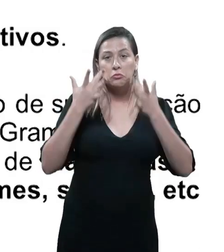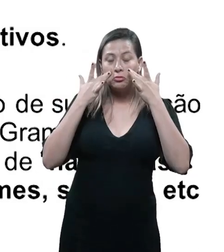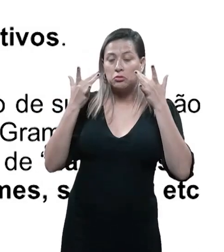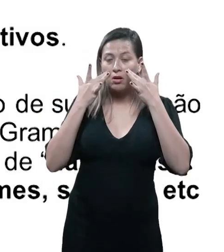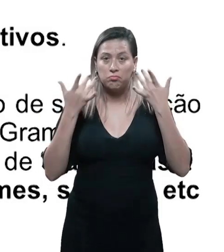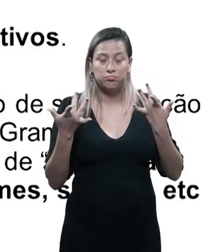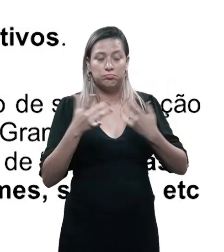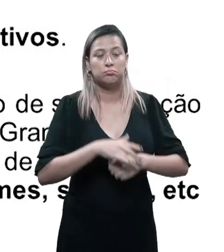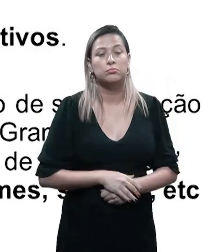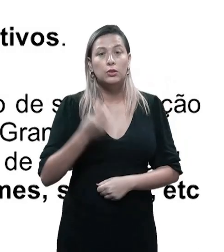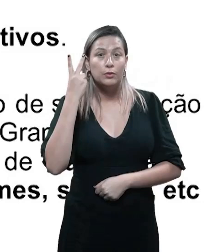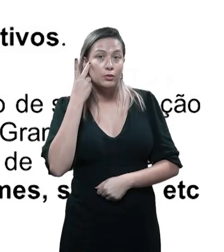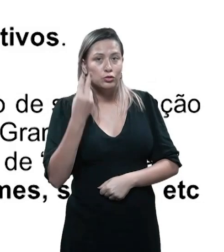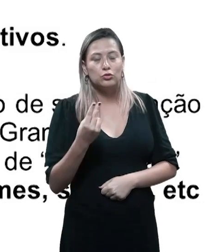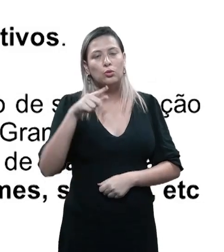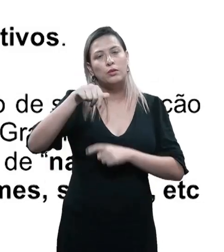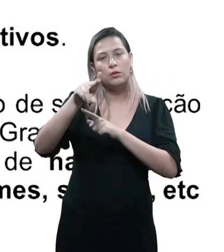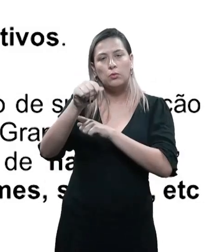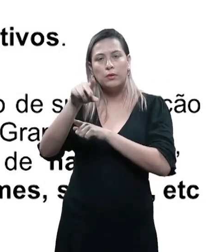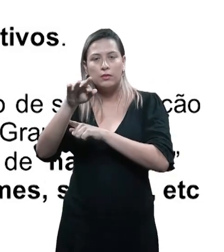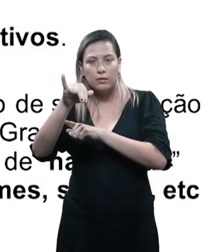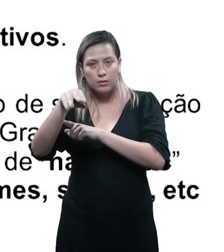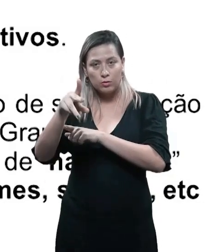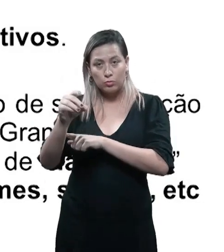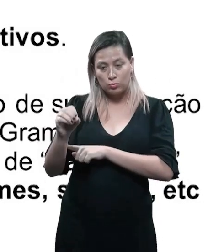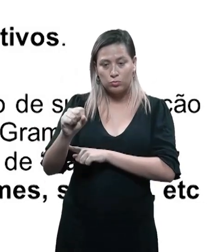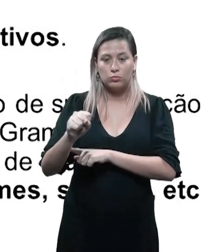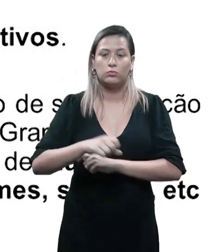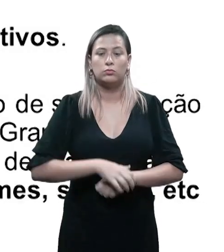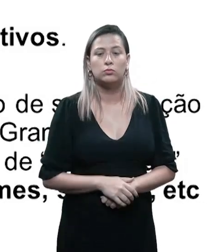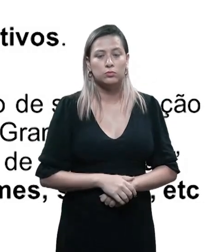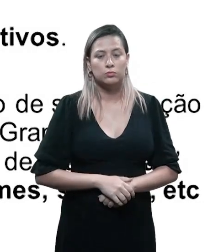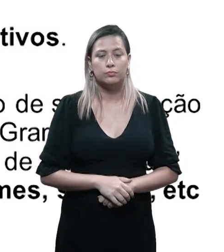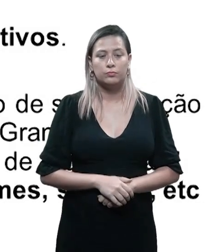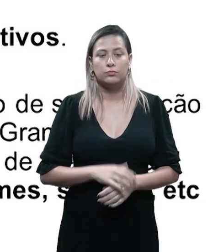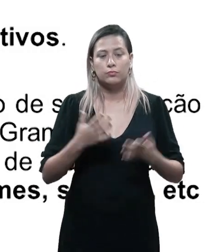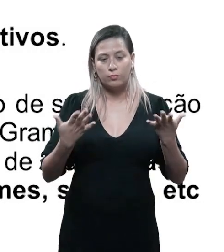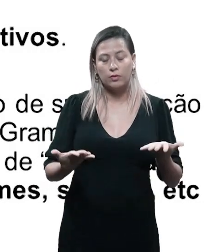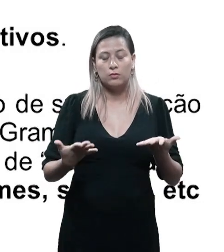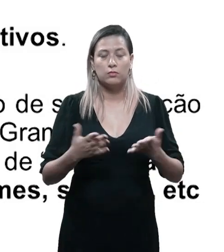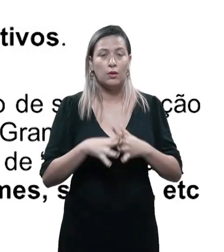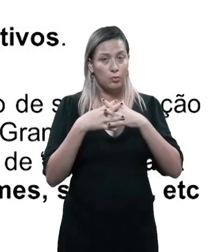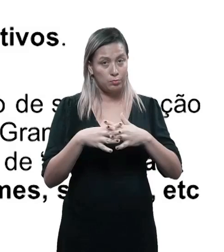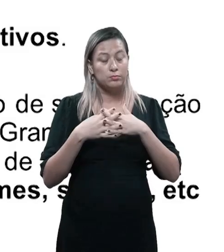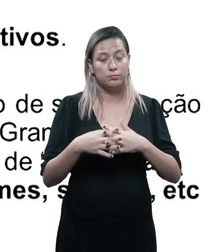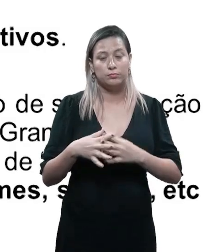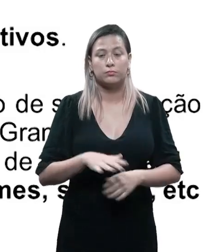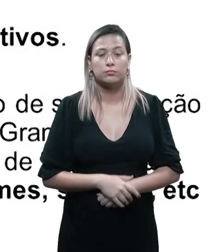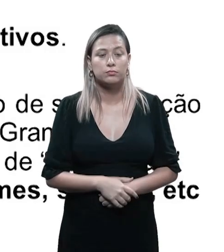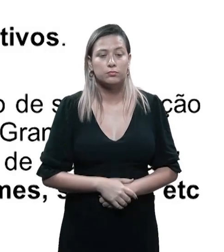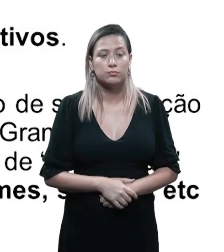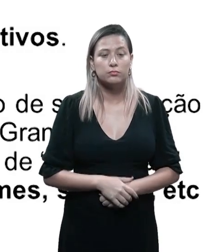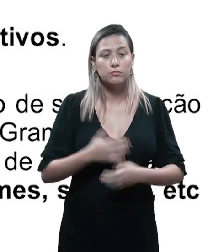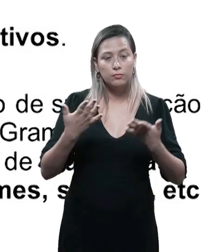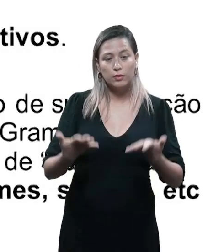peças teatrais, histórias em quadrinho. Então, a narratologia ela trabalha com tudo isso, é extremamente complexa.